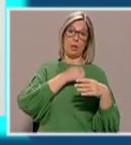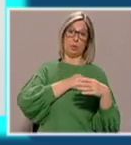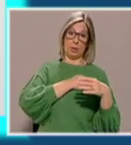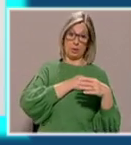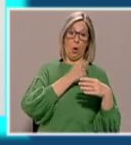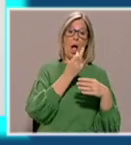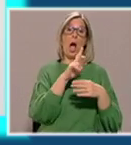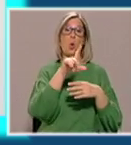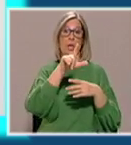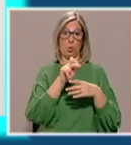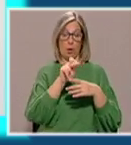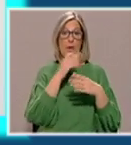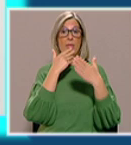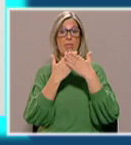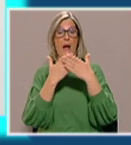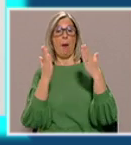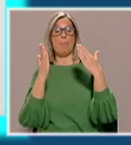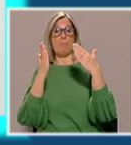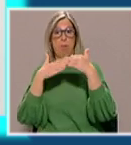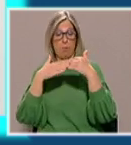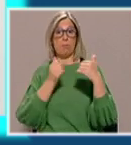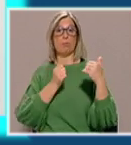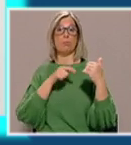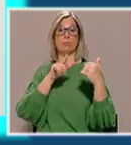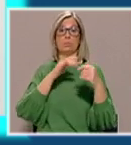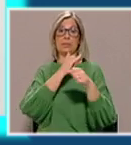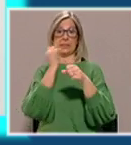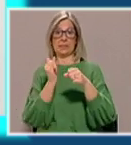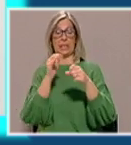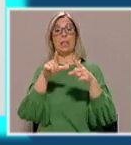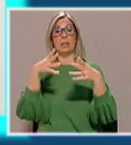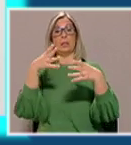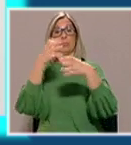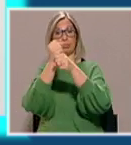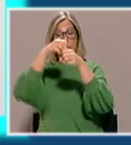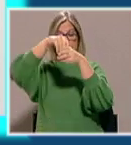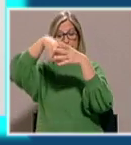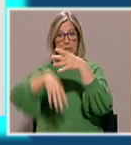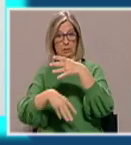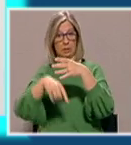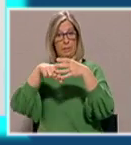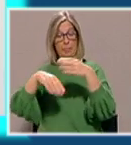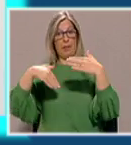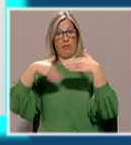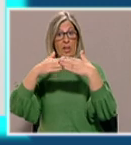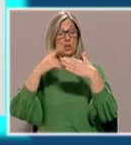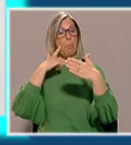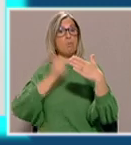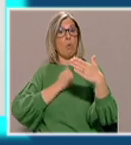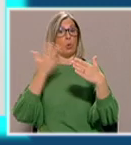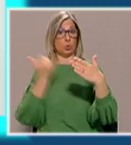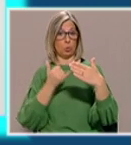do coração. A terceira etapa é o relaxamento geral do coração, que permite que o ciclo recomece.